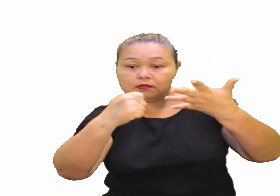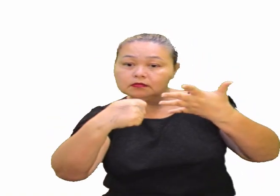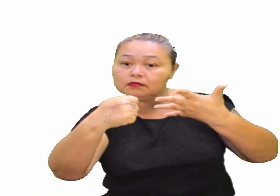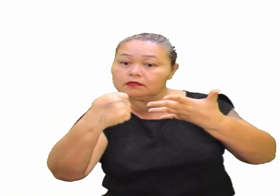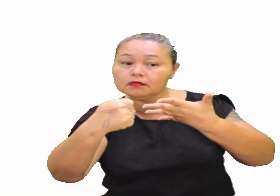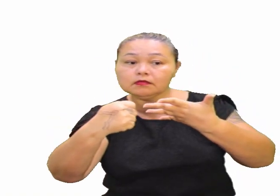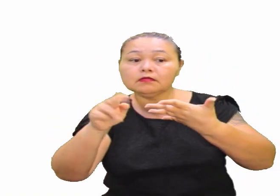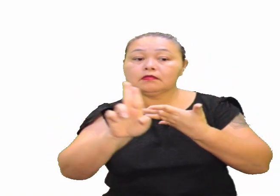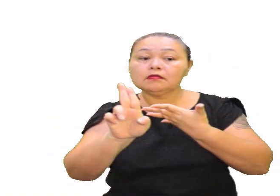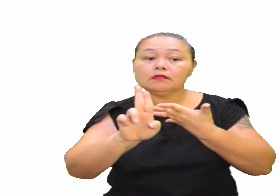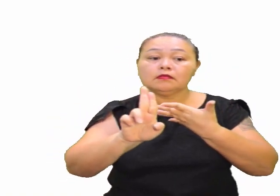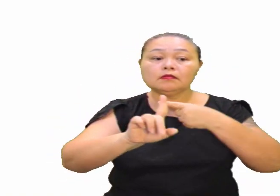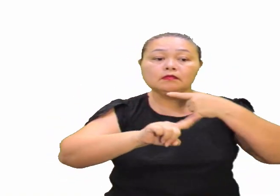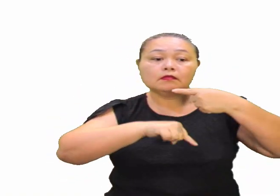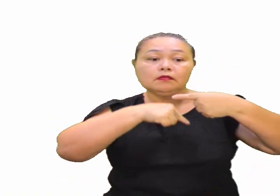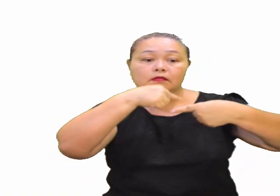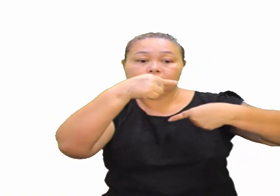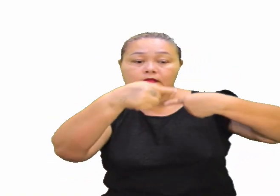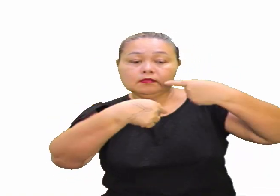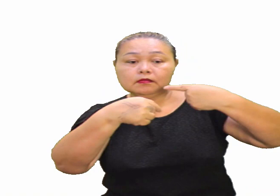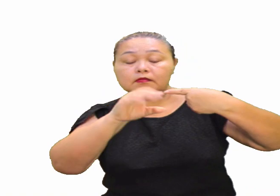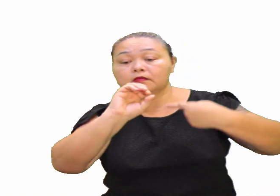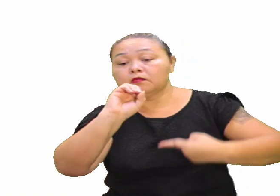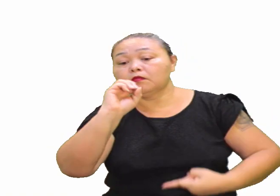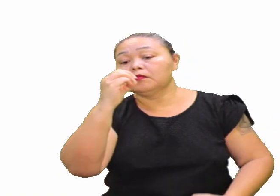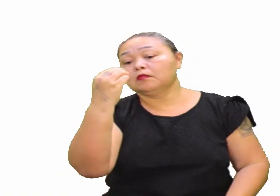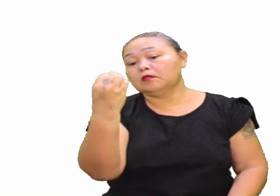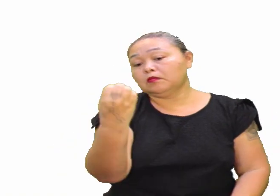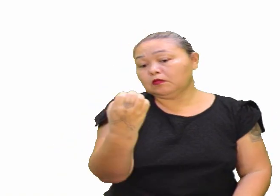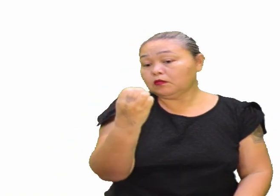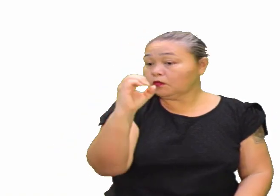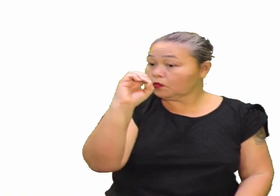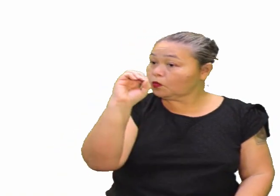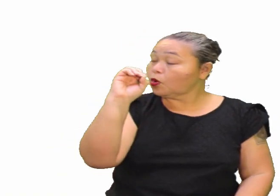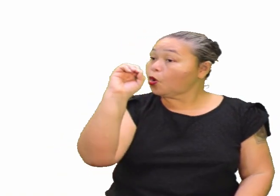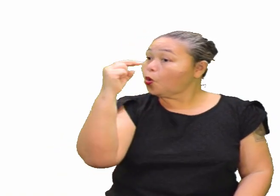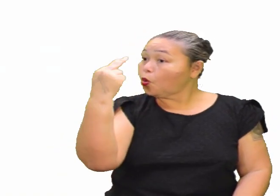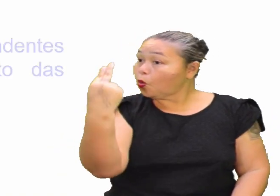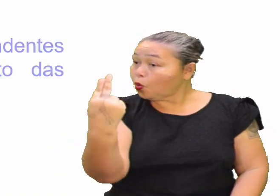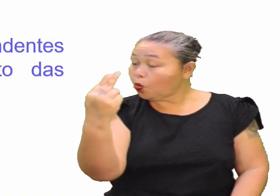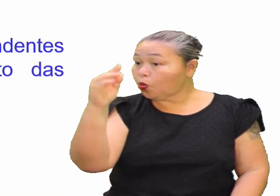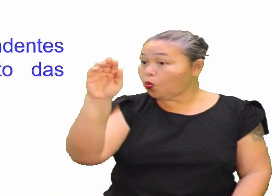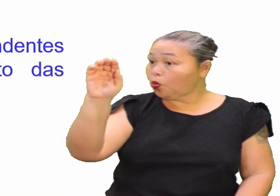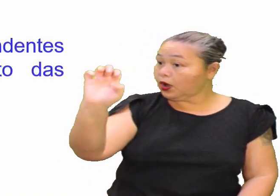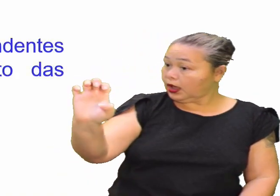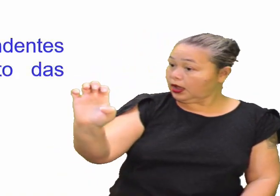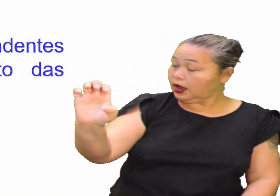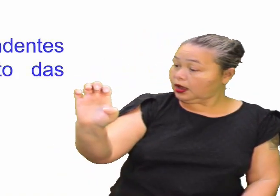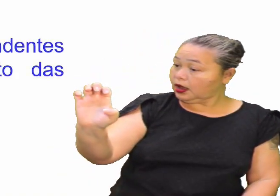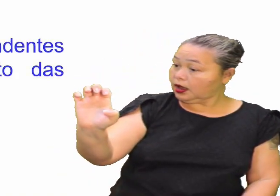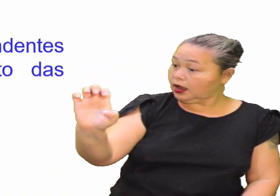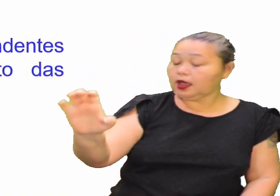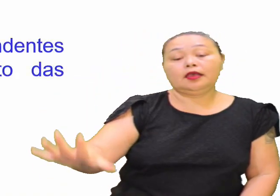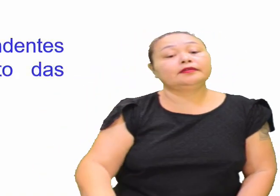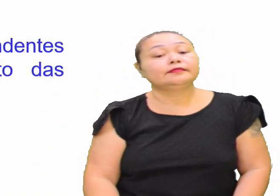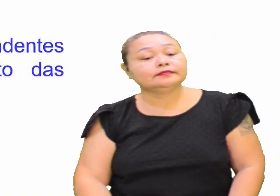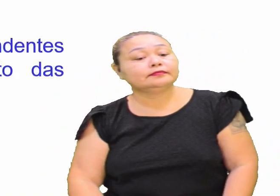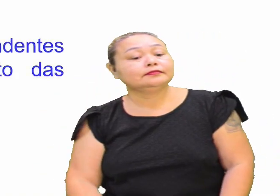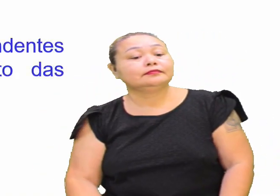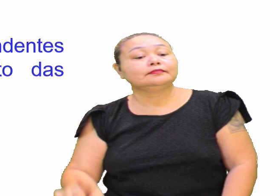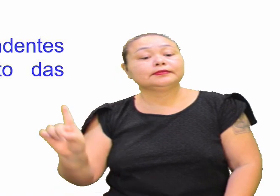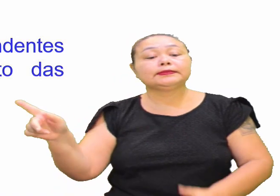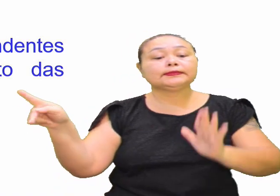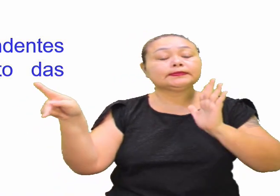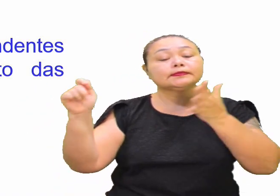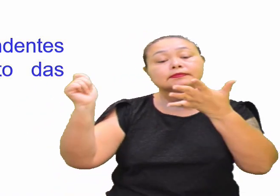alternativa C é a correta, a gente volta uns slides para esclarecer por que a C contempla e as outras não. Tá bom?